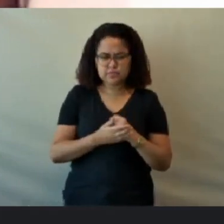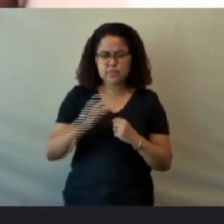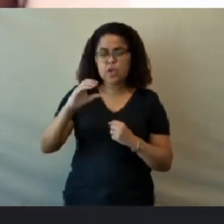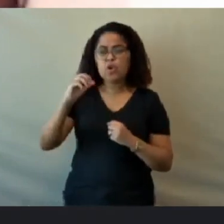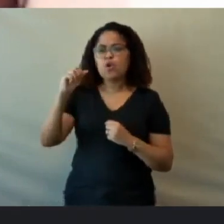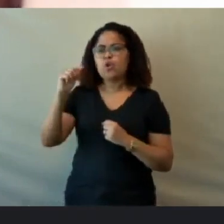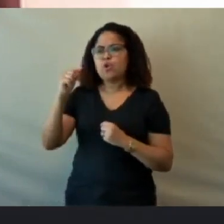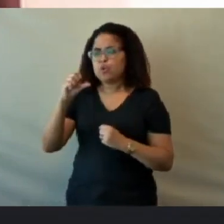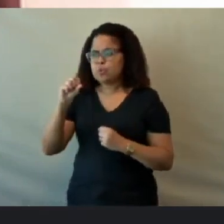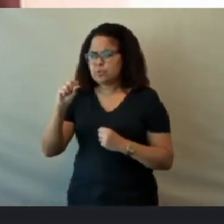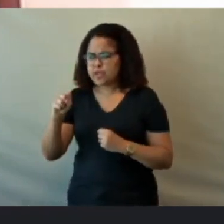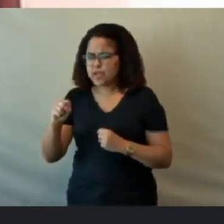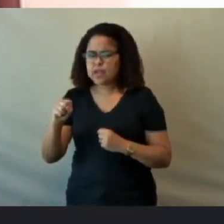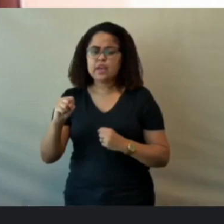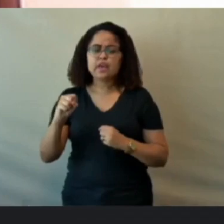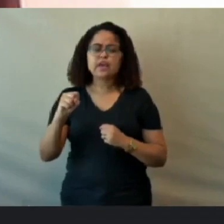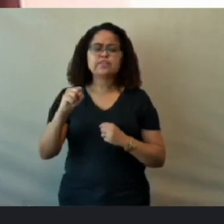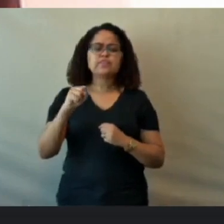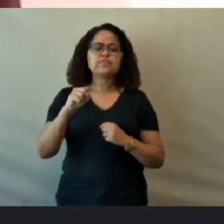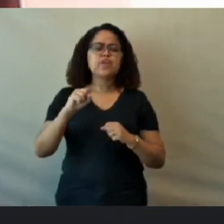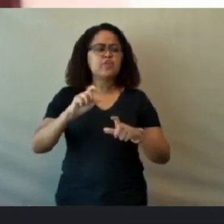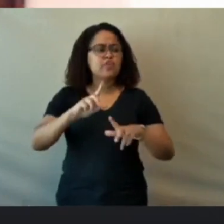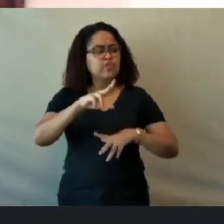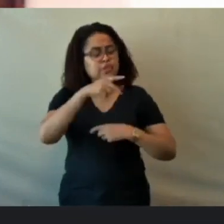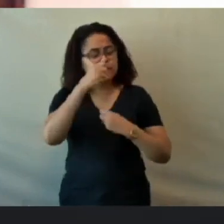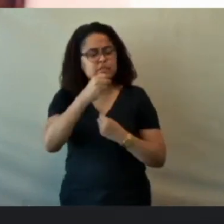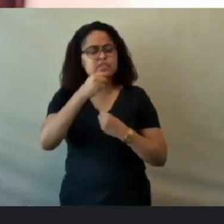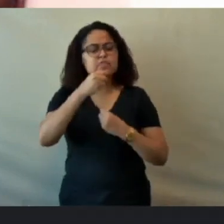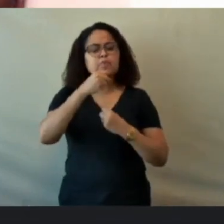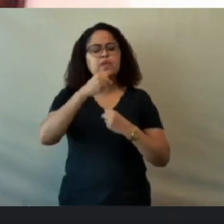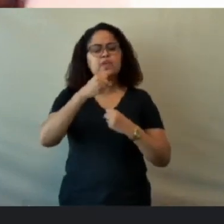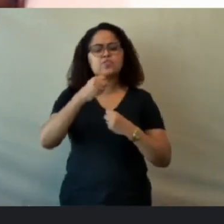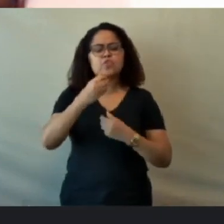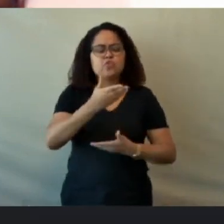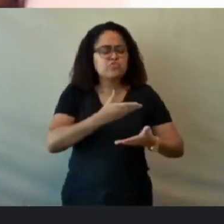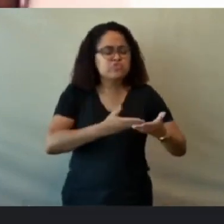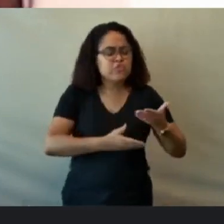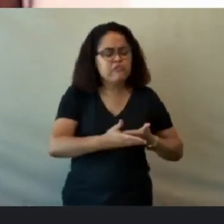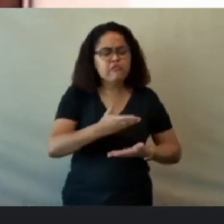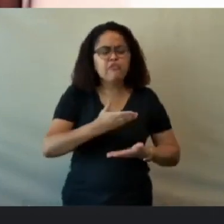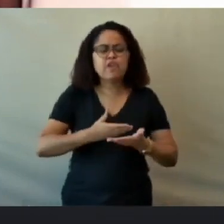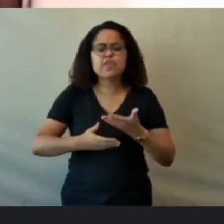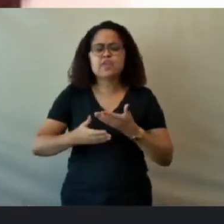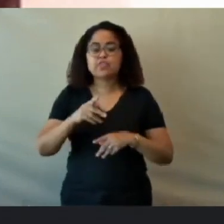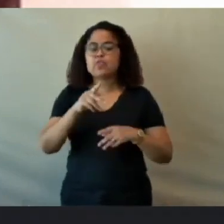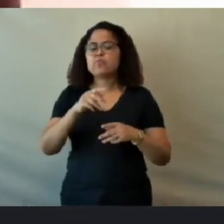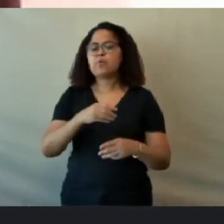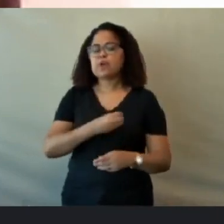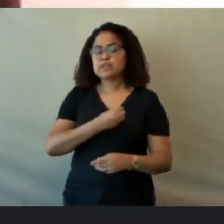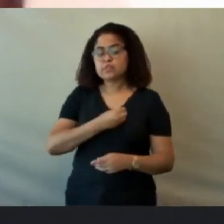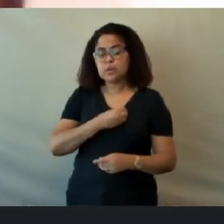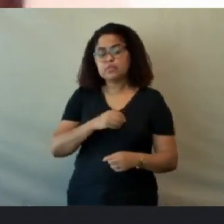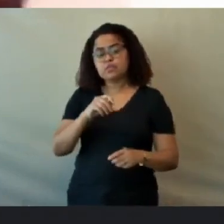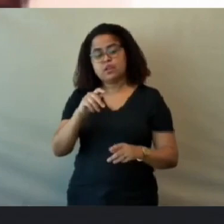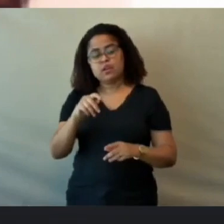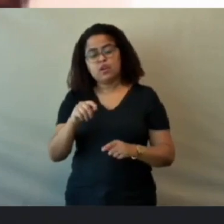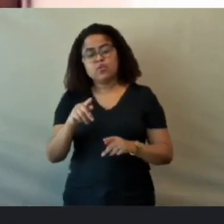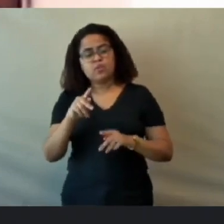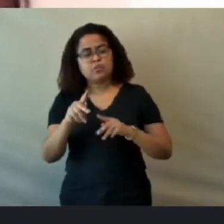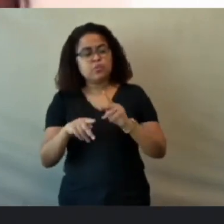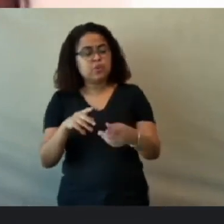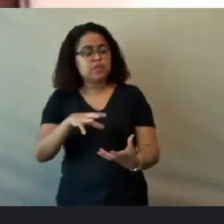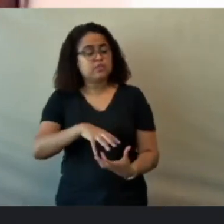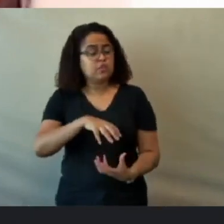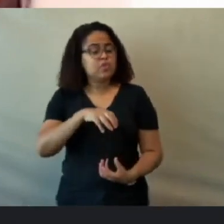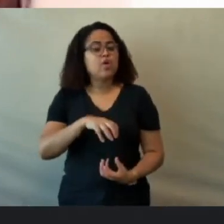vínculos, por exemplo, que é um serviço em que a gente tem uma participação da população idosa muito ativa. Temos também o